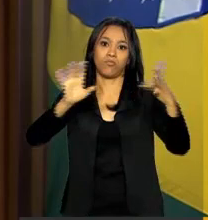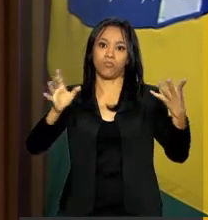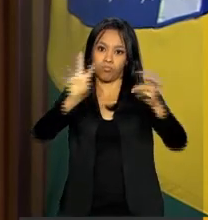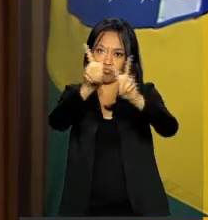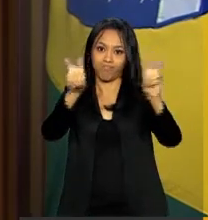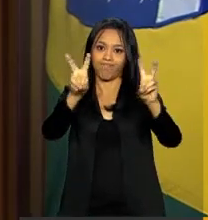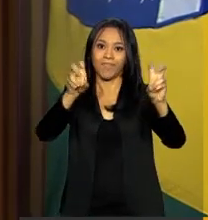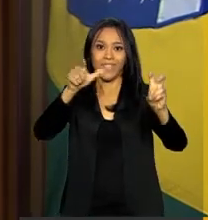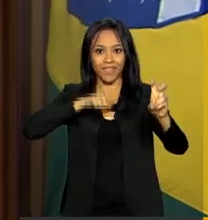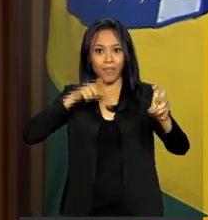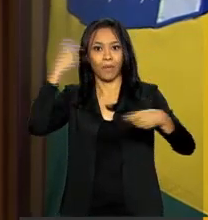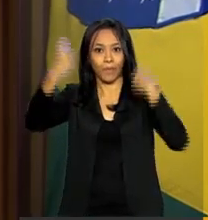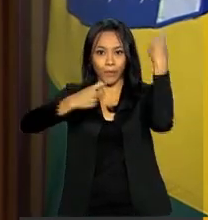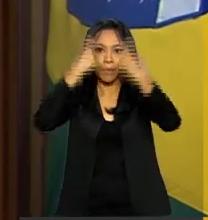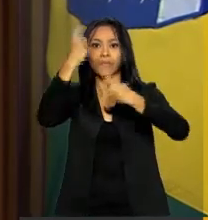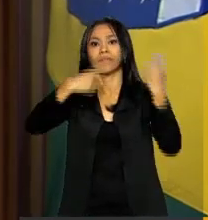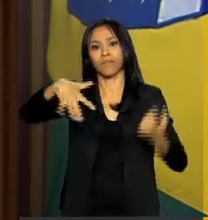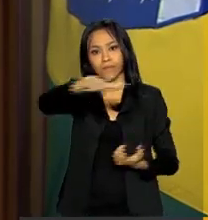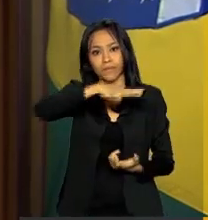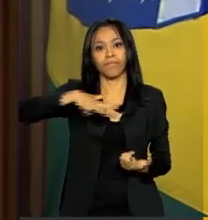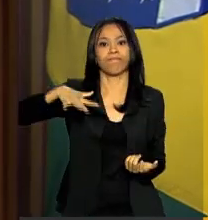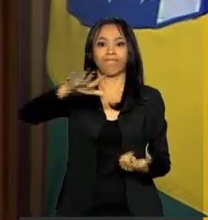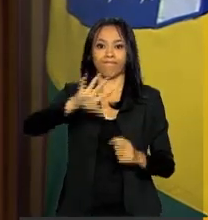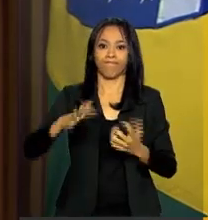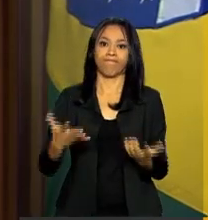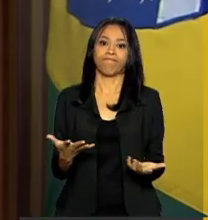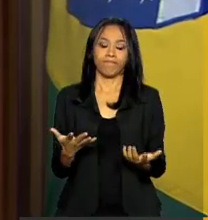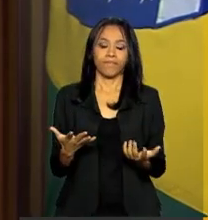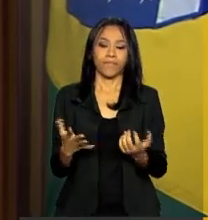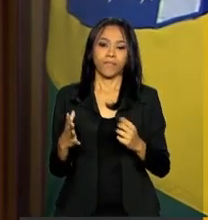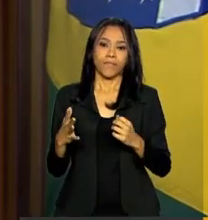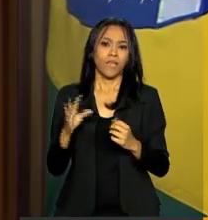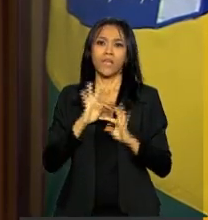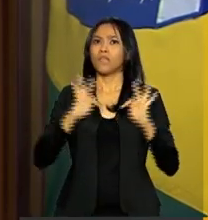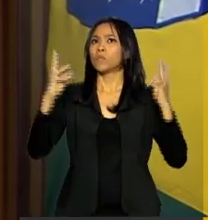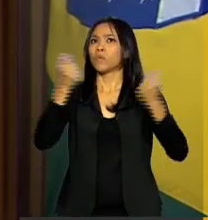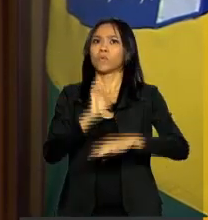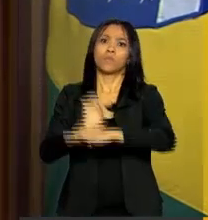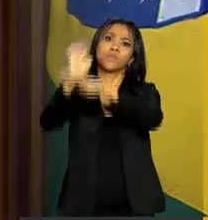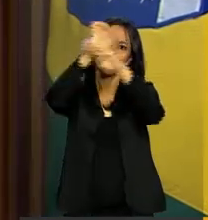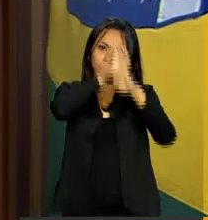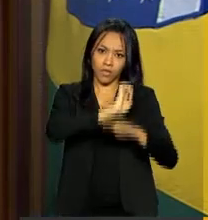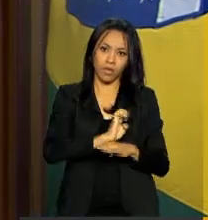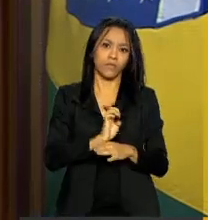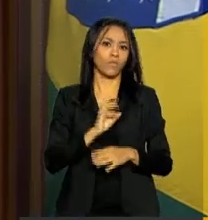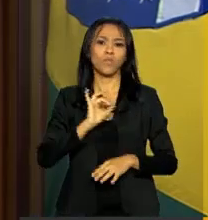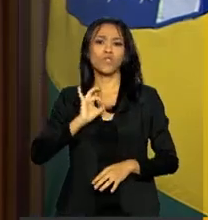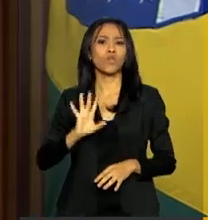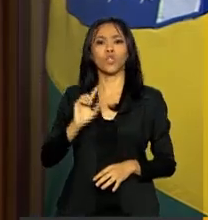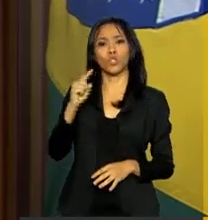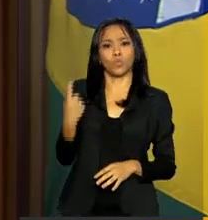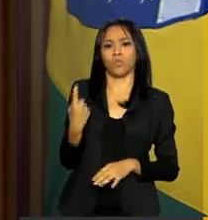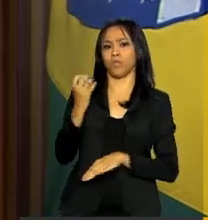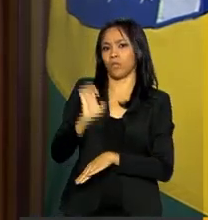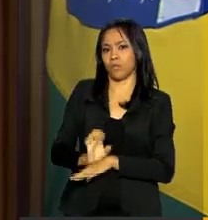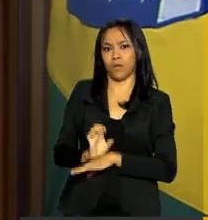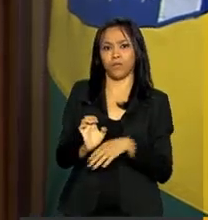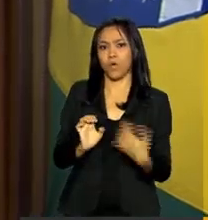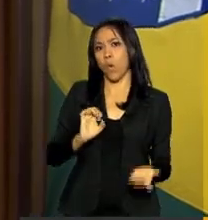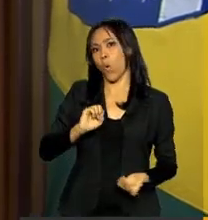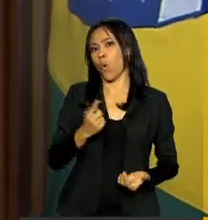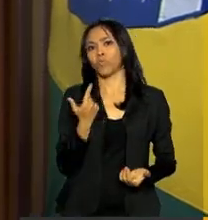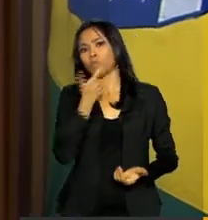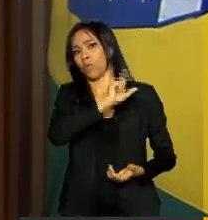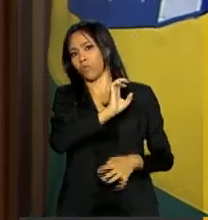e preocupação que existe devo dizer é em todos os estados brasileiros não é de um estado a ou no